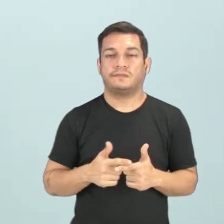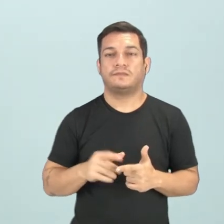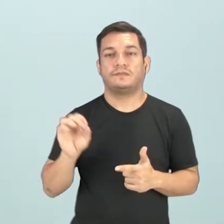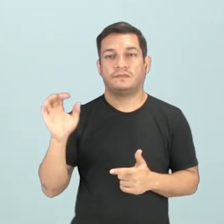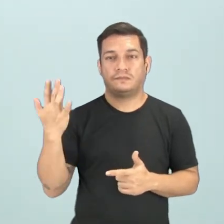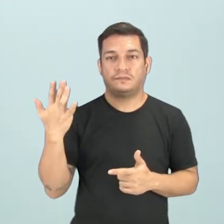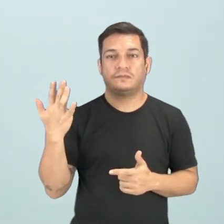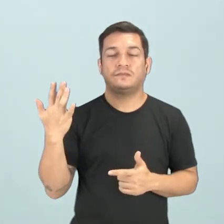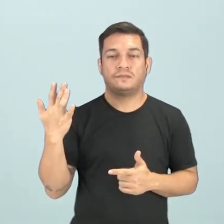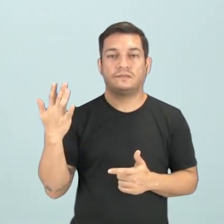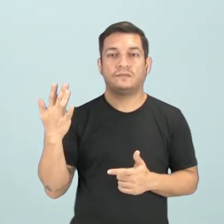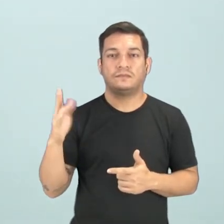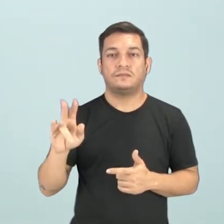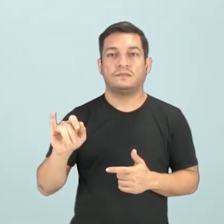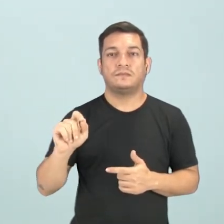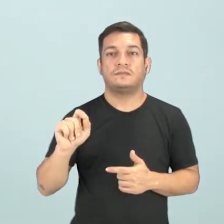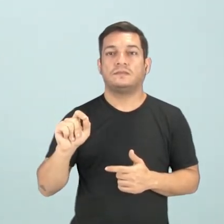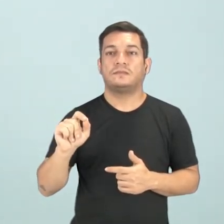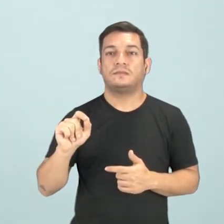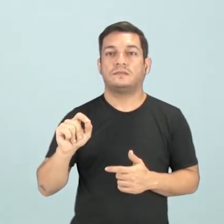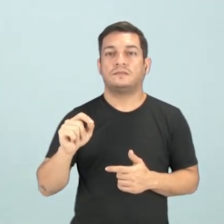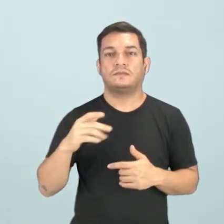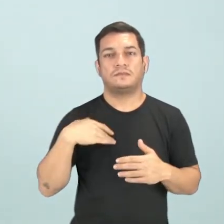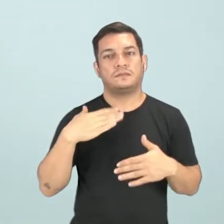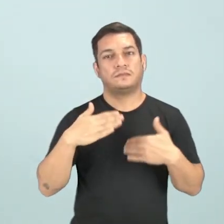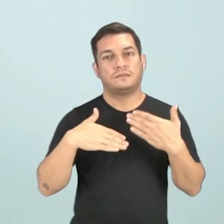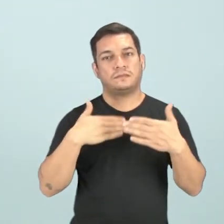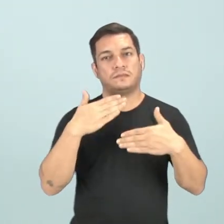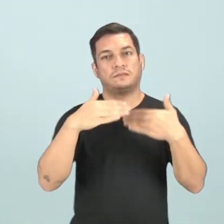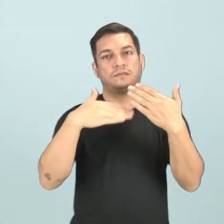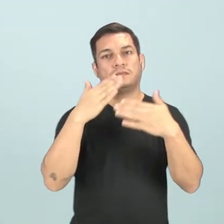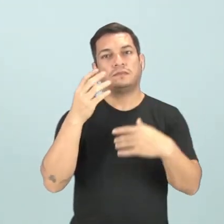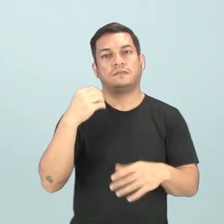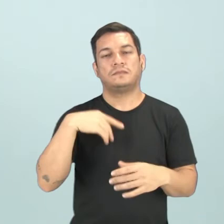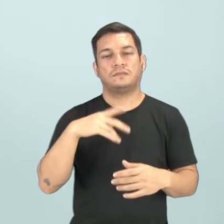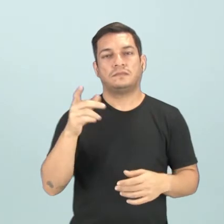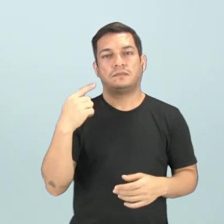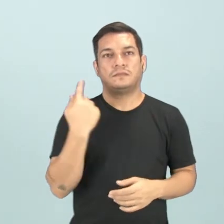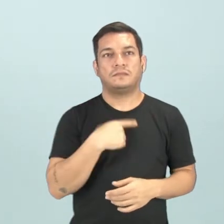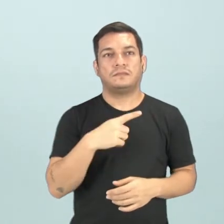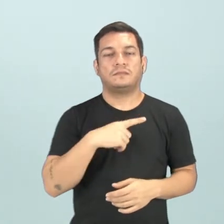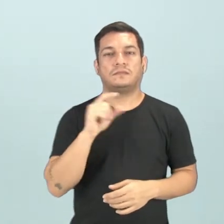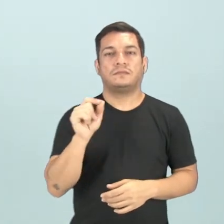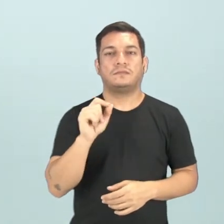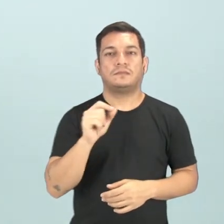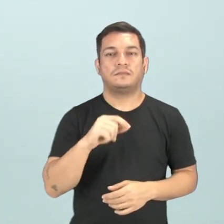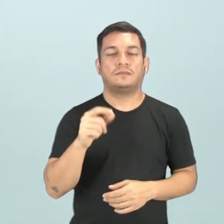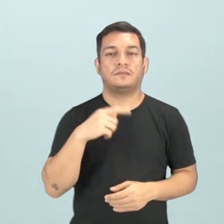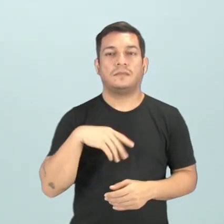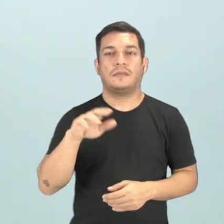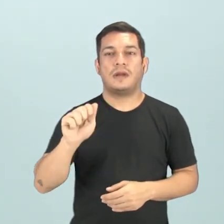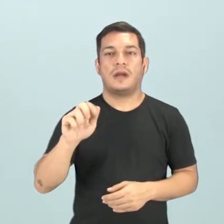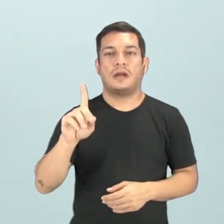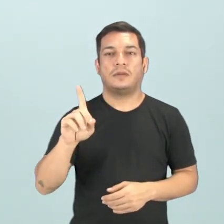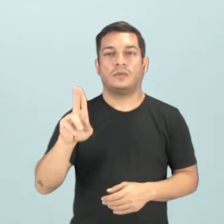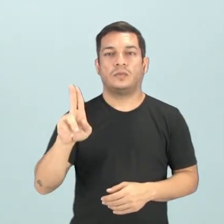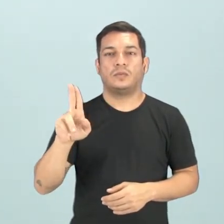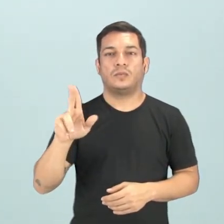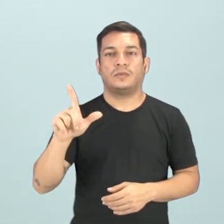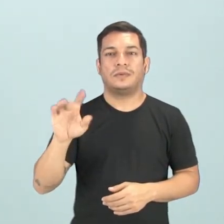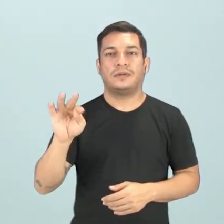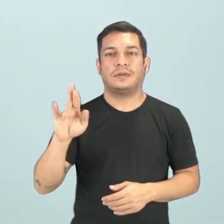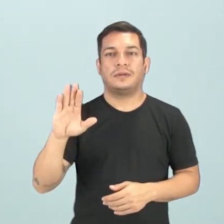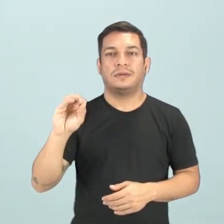situação, certo? Ele vai desenrolando dentro daquela situação. Aqui nós temos o quê? O adultério como